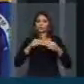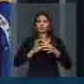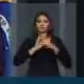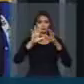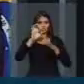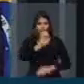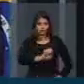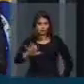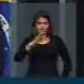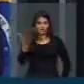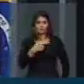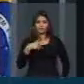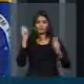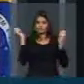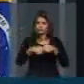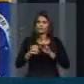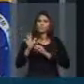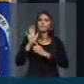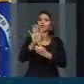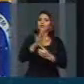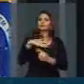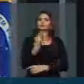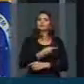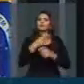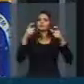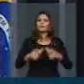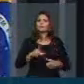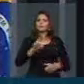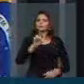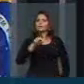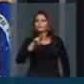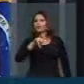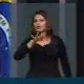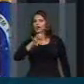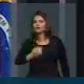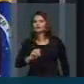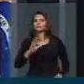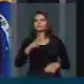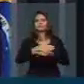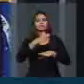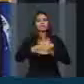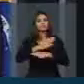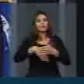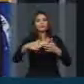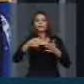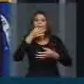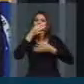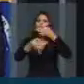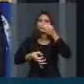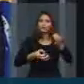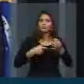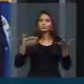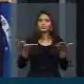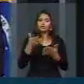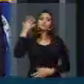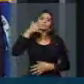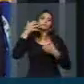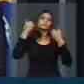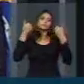hoje viabiliza mostra que nós estamos num ambiente democrático e mostra que todas as contribuições que estão sendo aqui